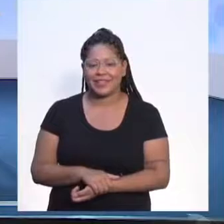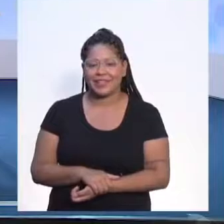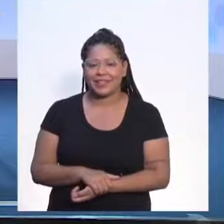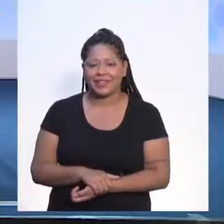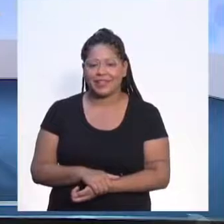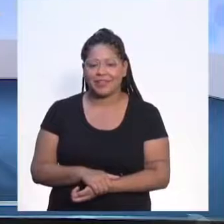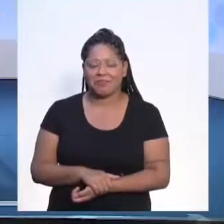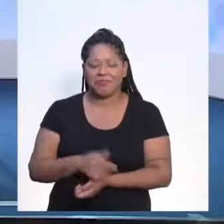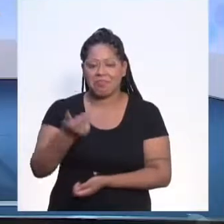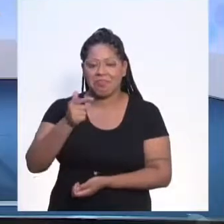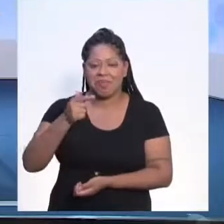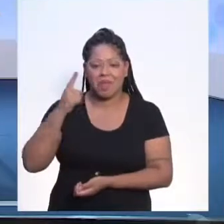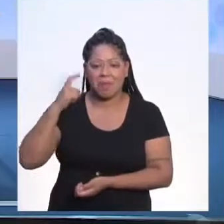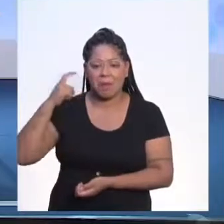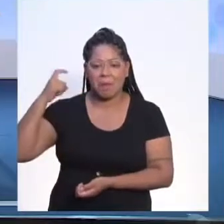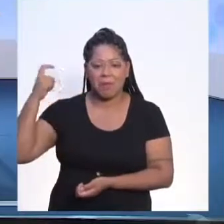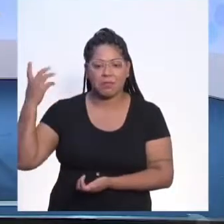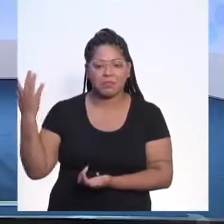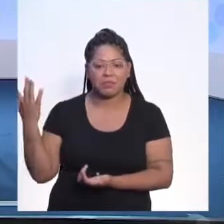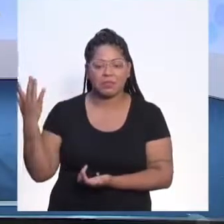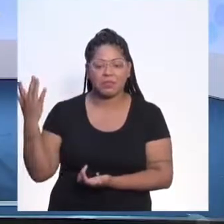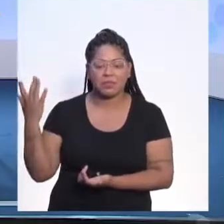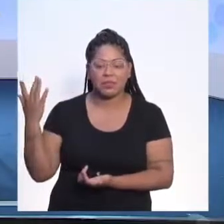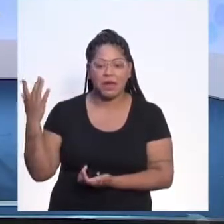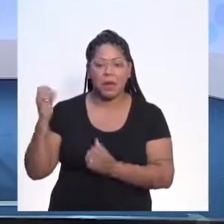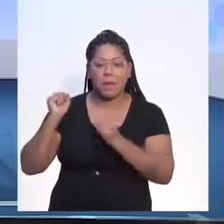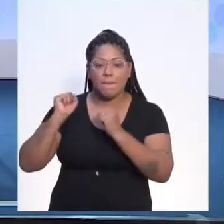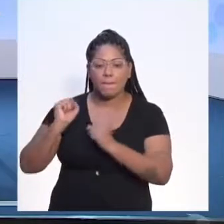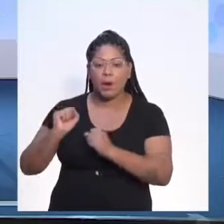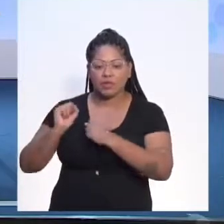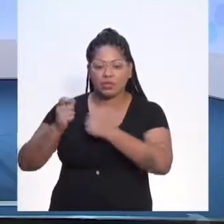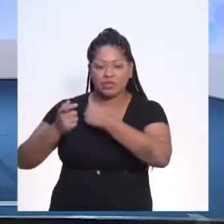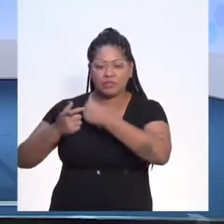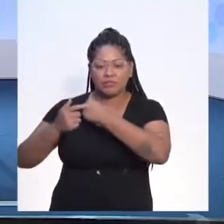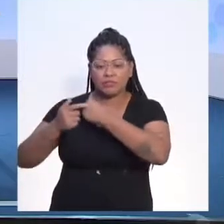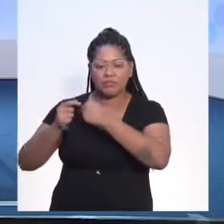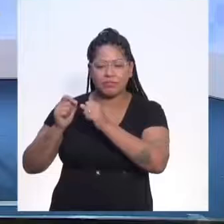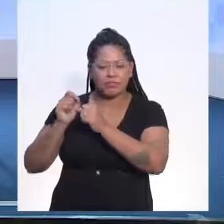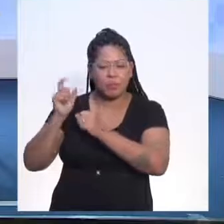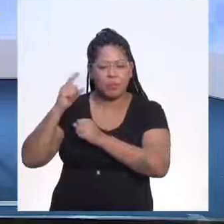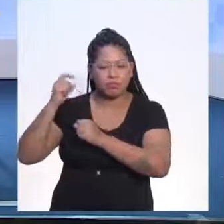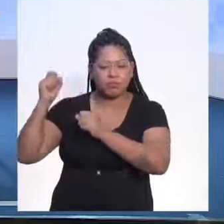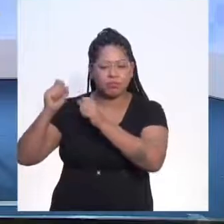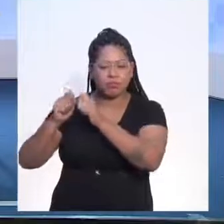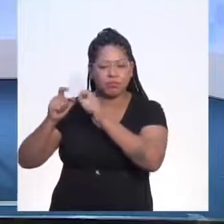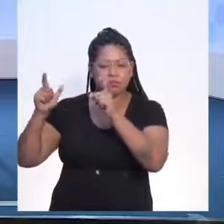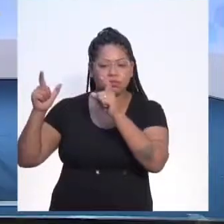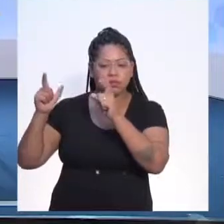Não tem som? Abre o som. Abre o som, Vitor.